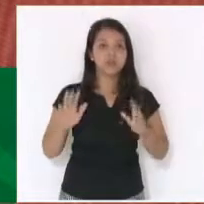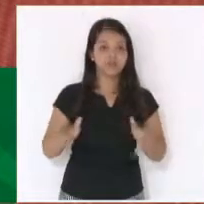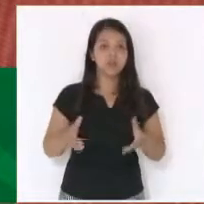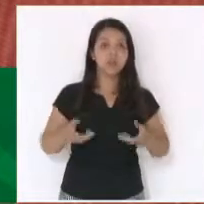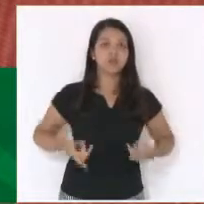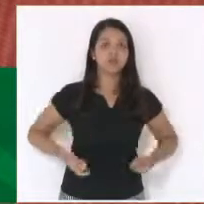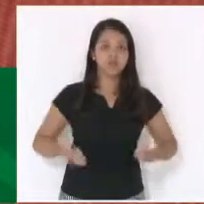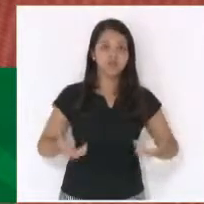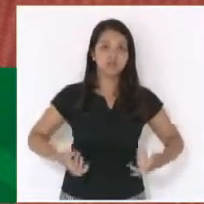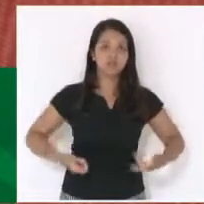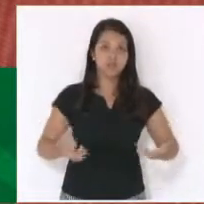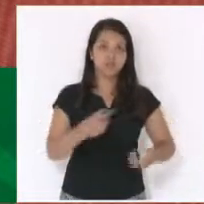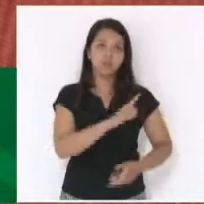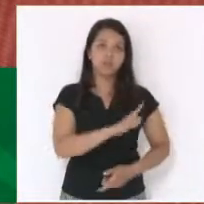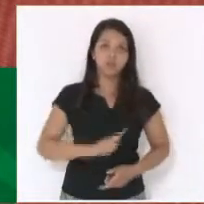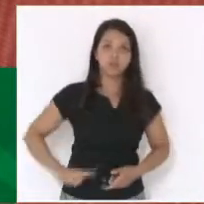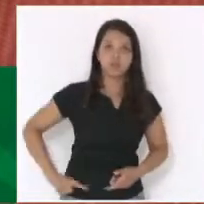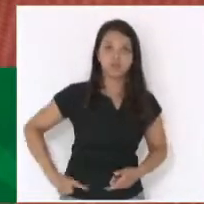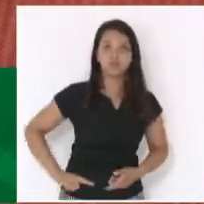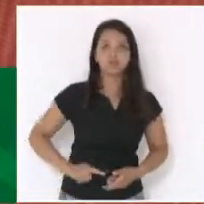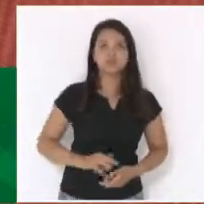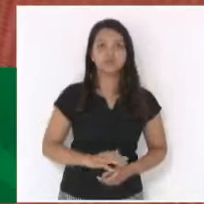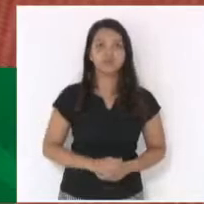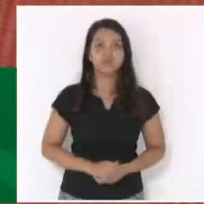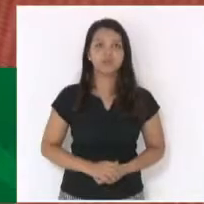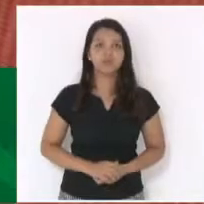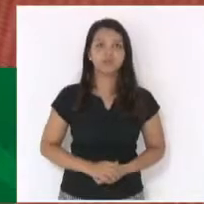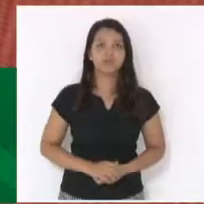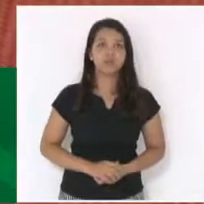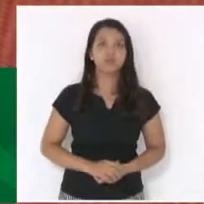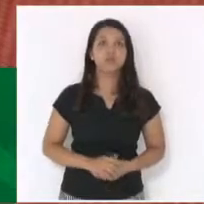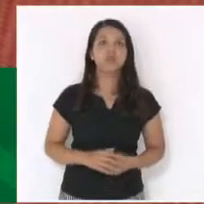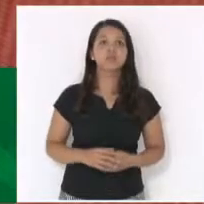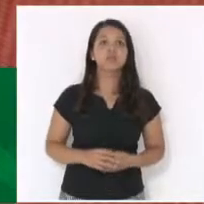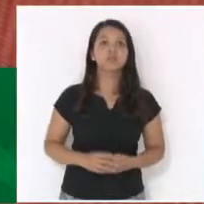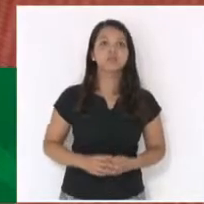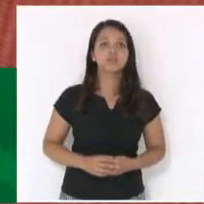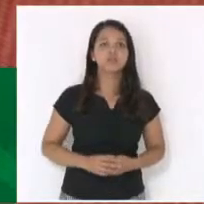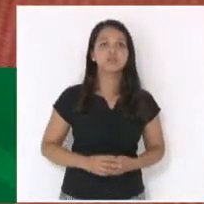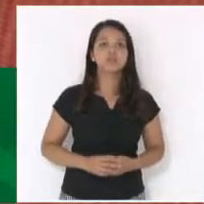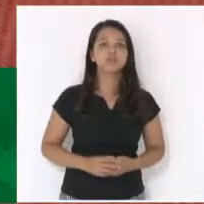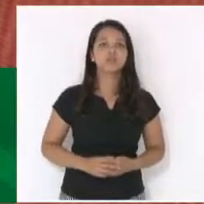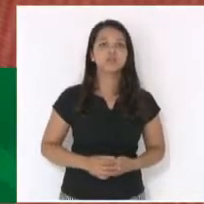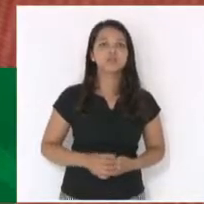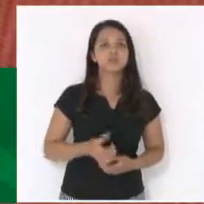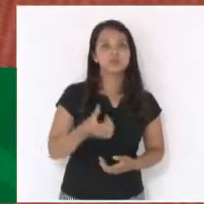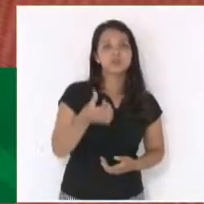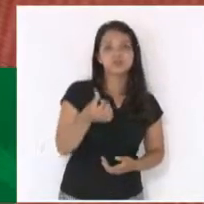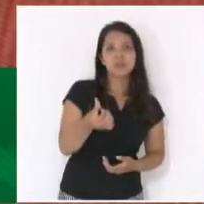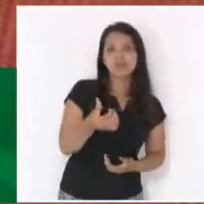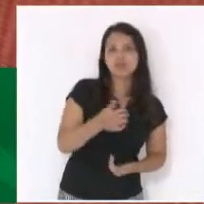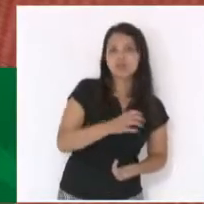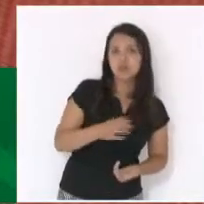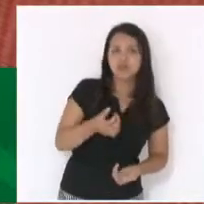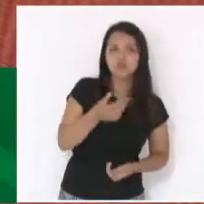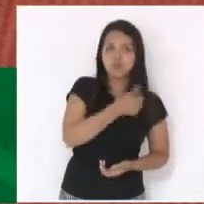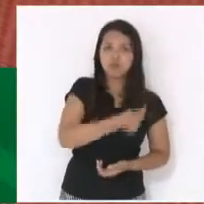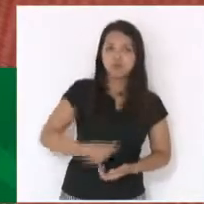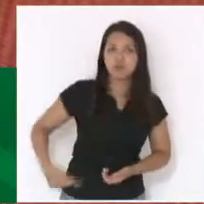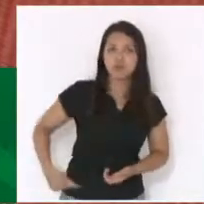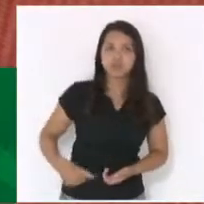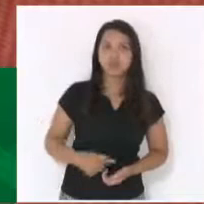tem mais de seis cargos no governo quer dizer então o seis cargos do governo deve chegar